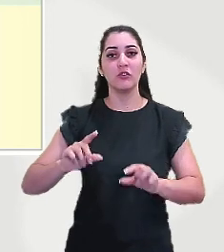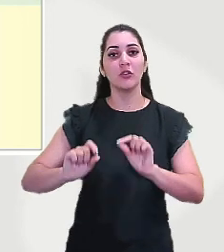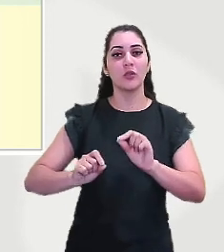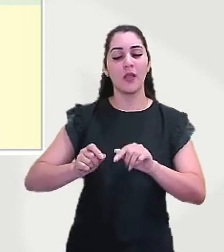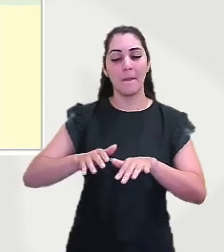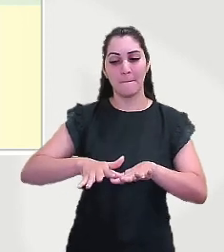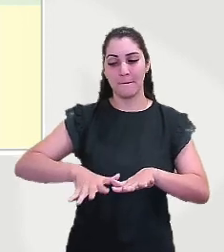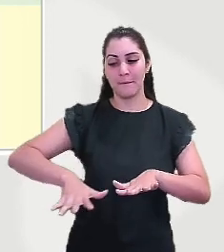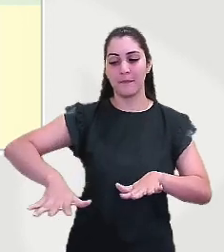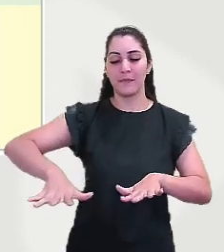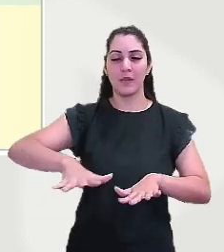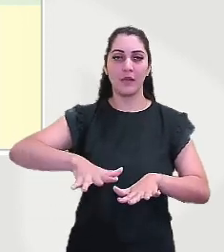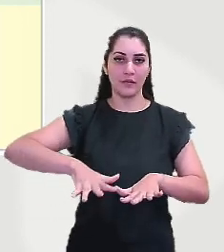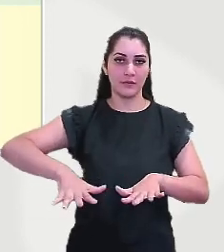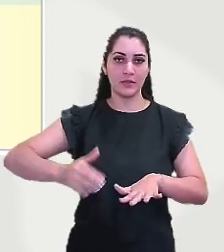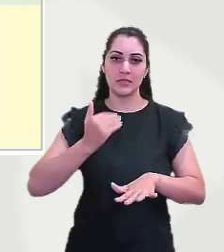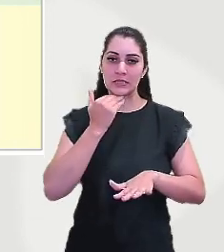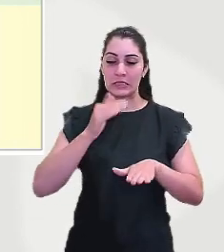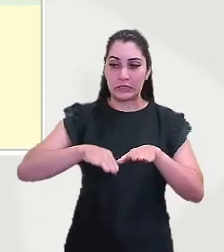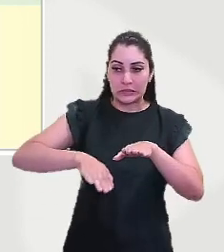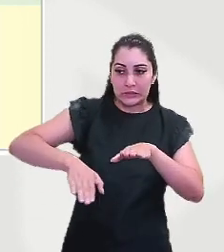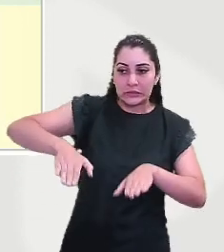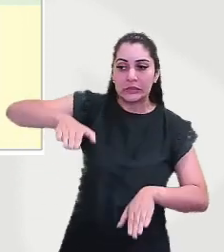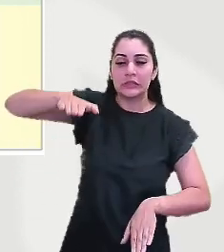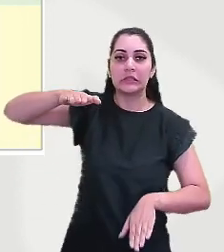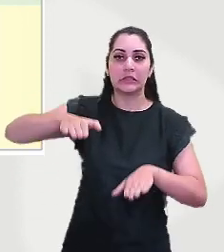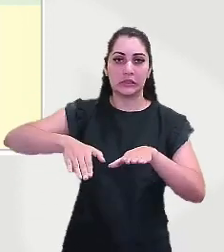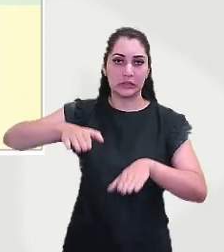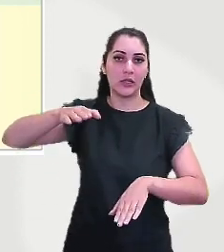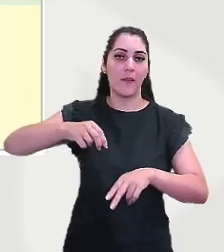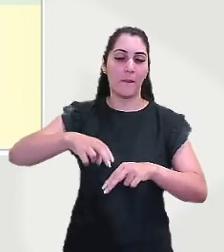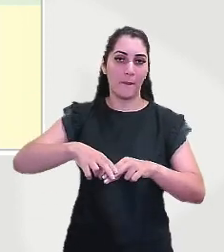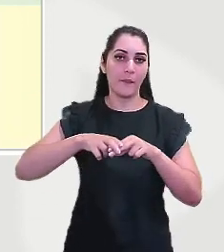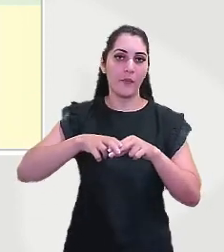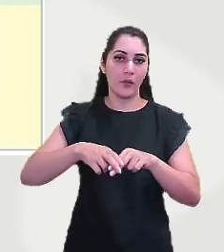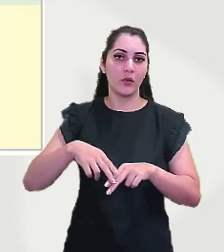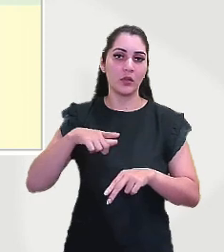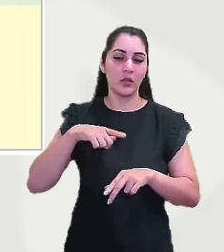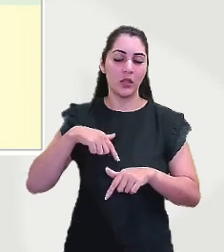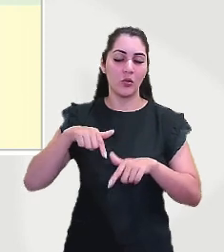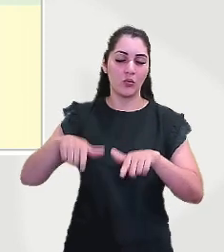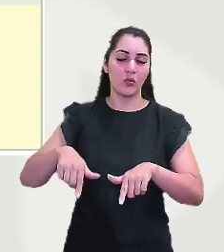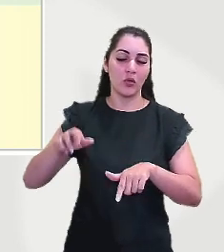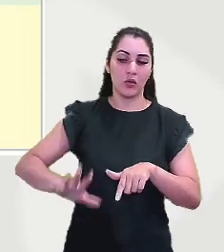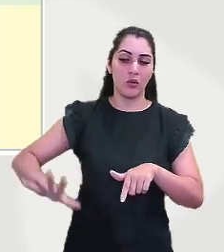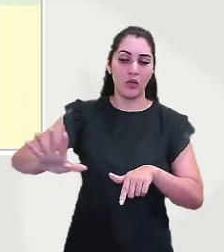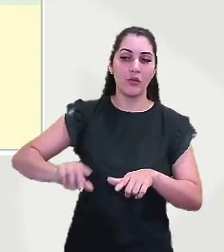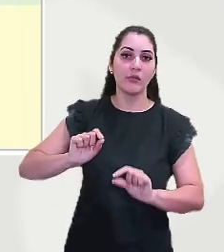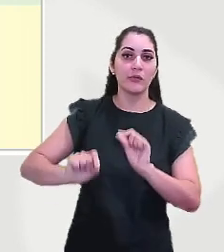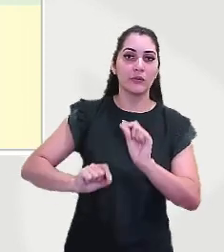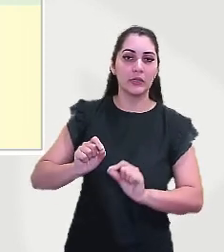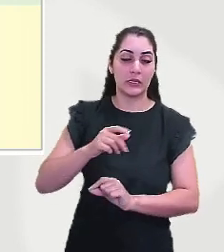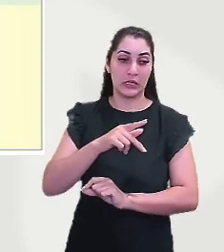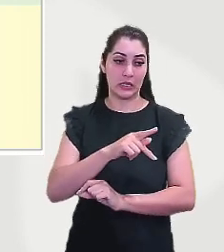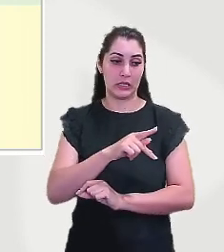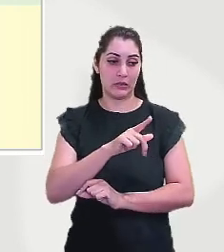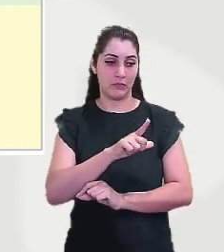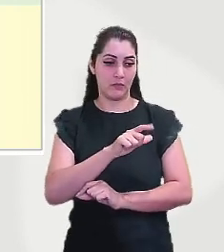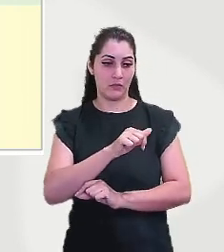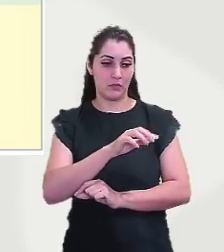plana, né? Nessa questão da depressão, por conta que ele está ali entre uma região, ó, ele está ali entre o Planalto da